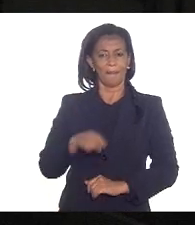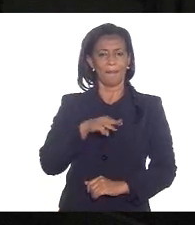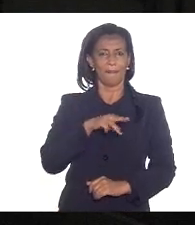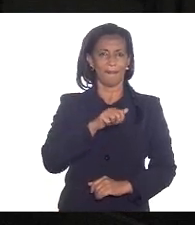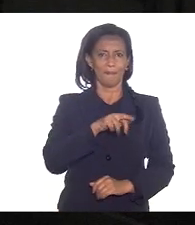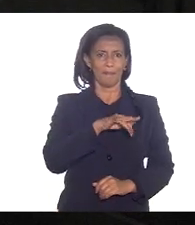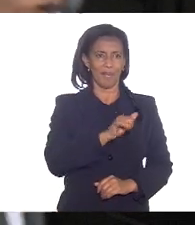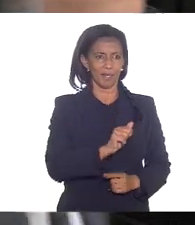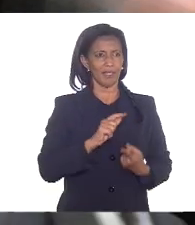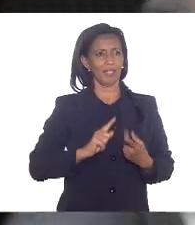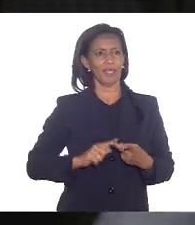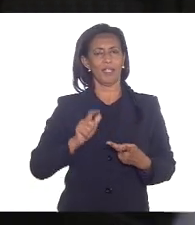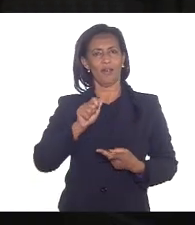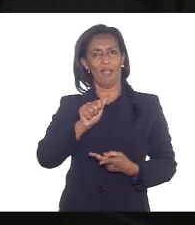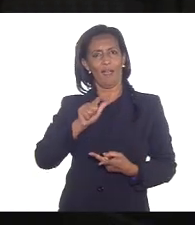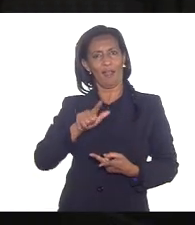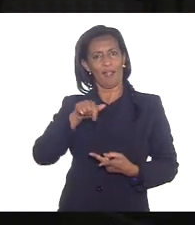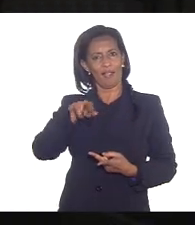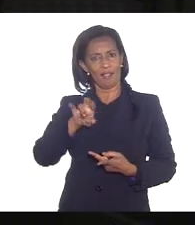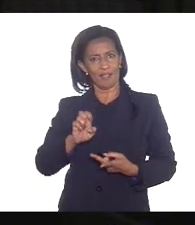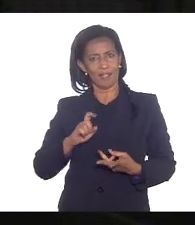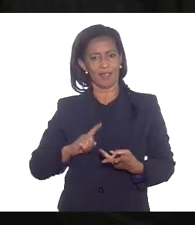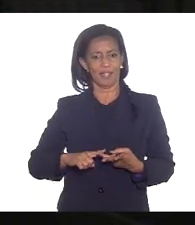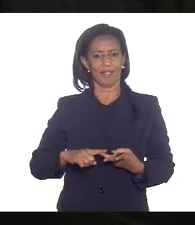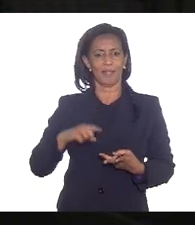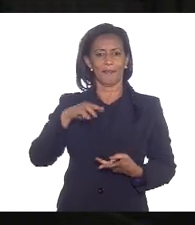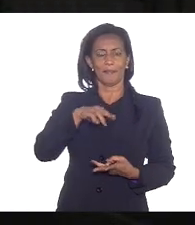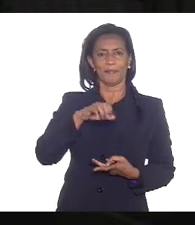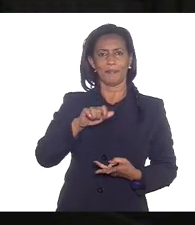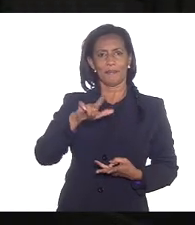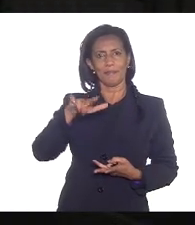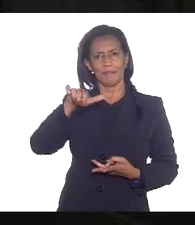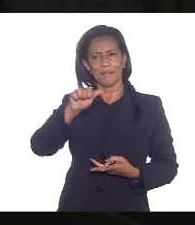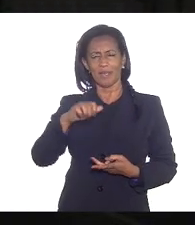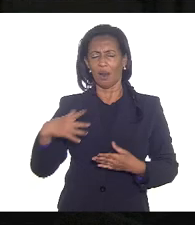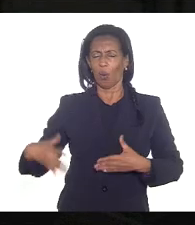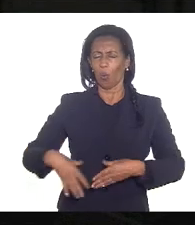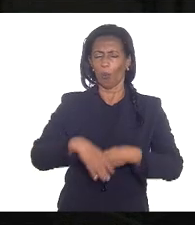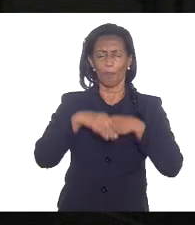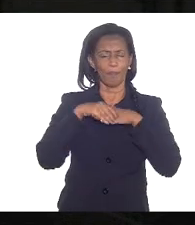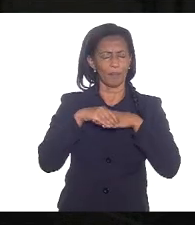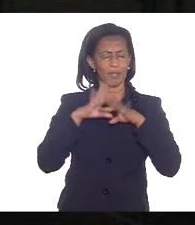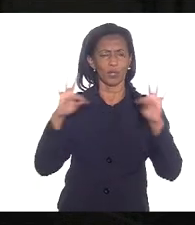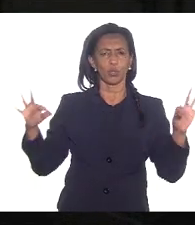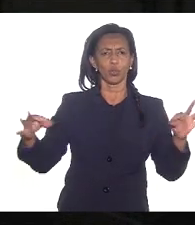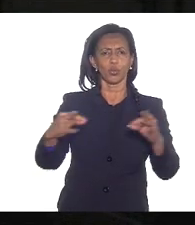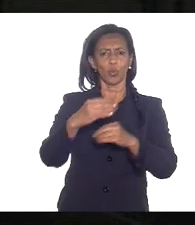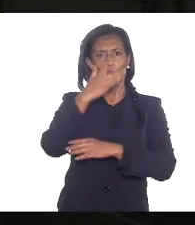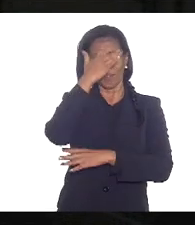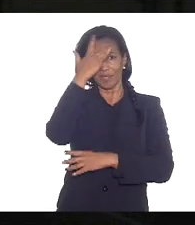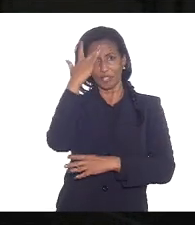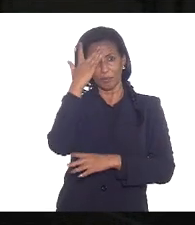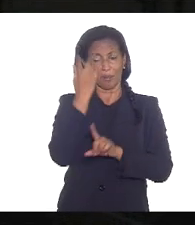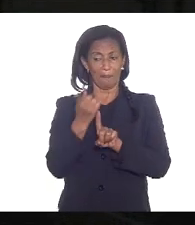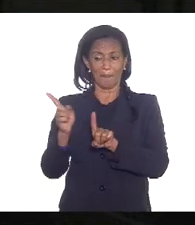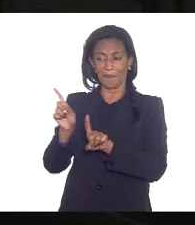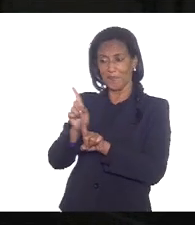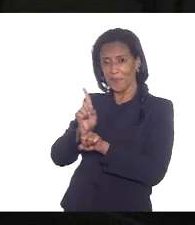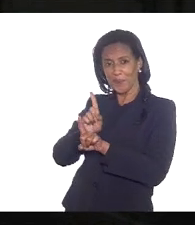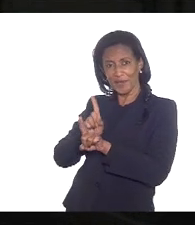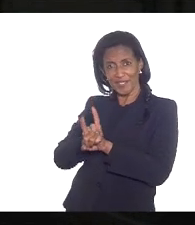arquinho da Aline da Milena e ao cumprimentar os cumprimentar todos aqueles que na retaguarda